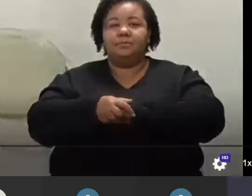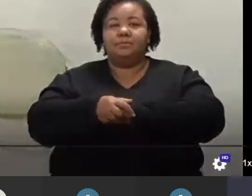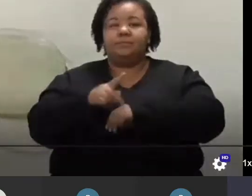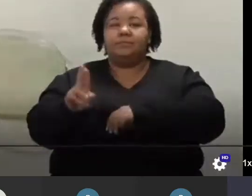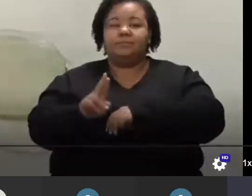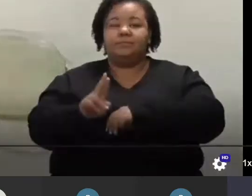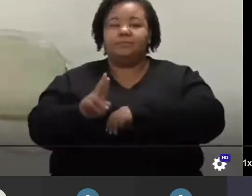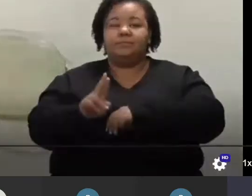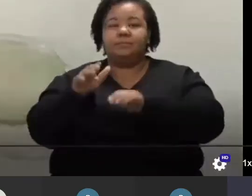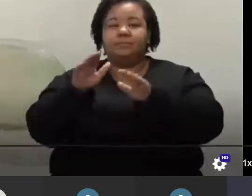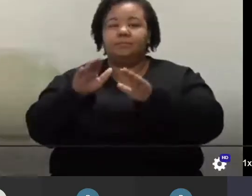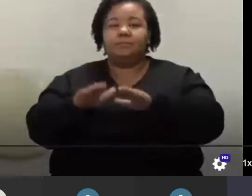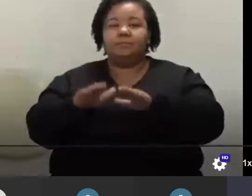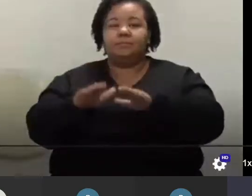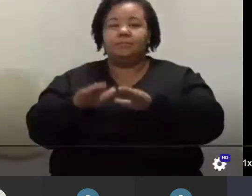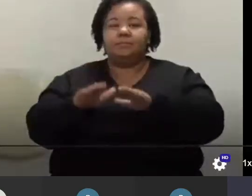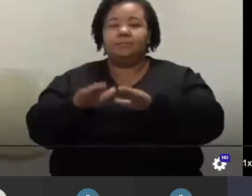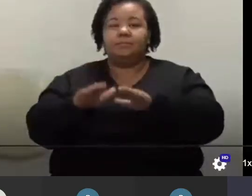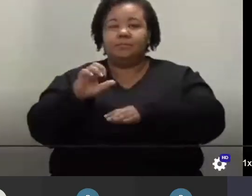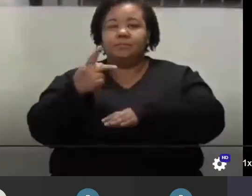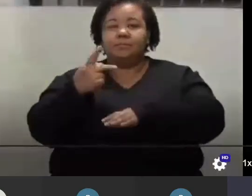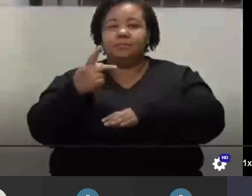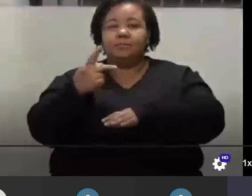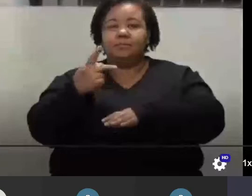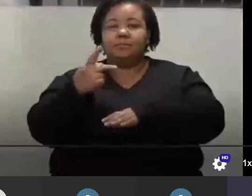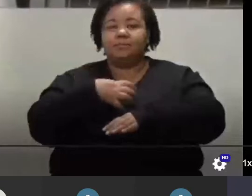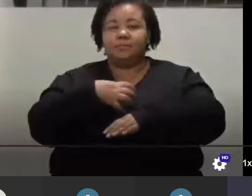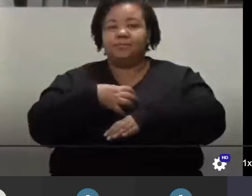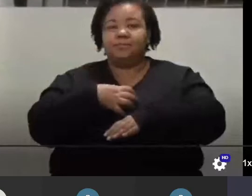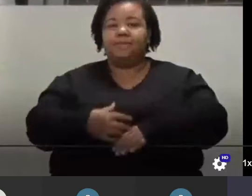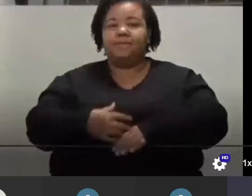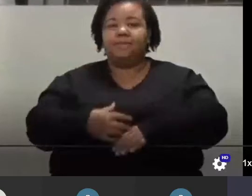desse manejo para deixar a placa entreaberta.